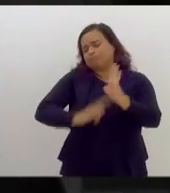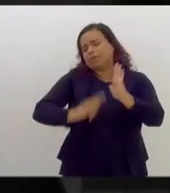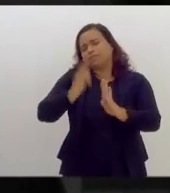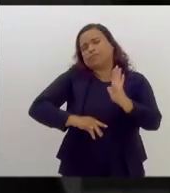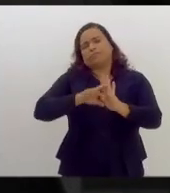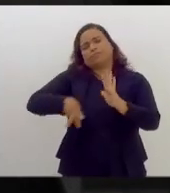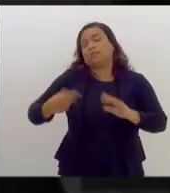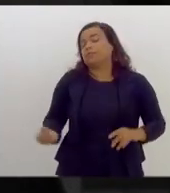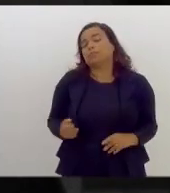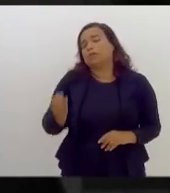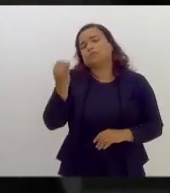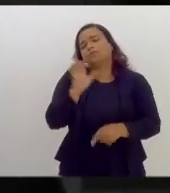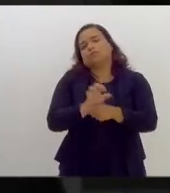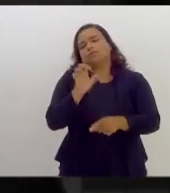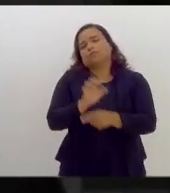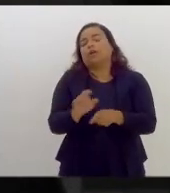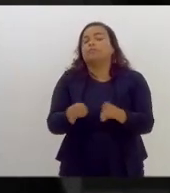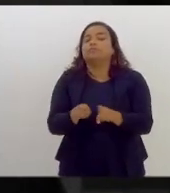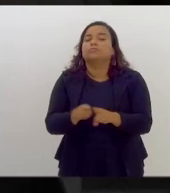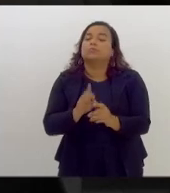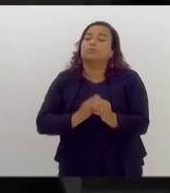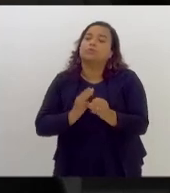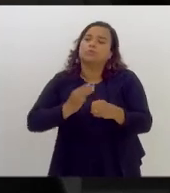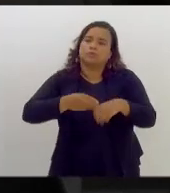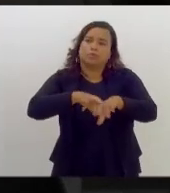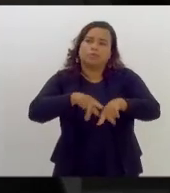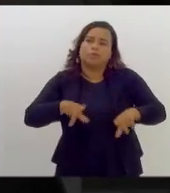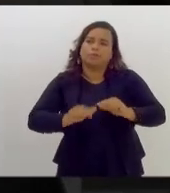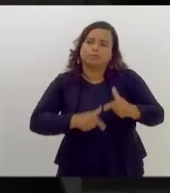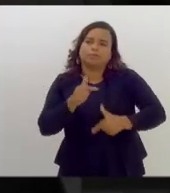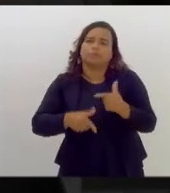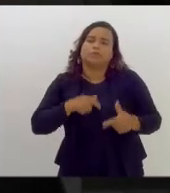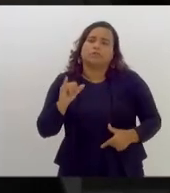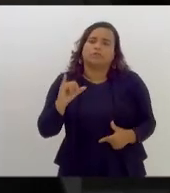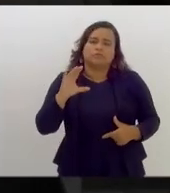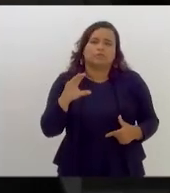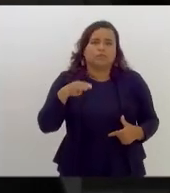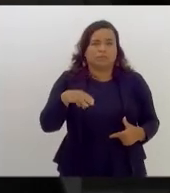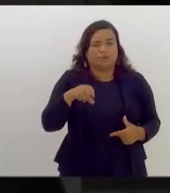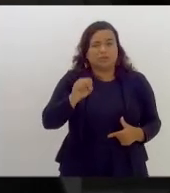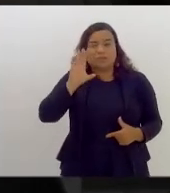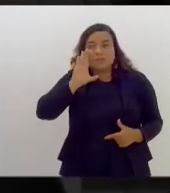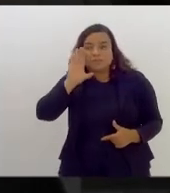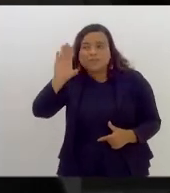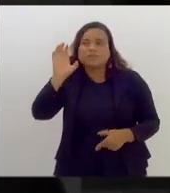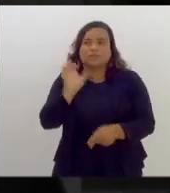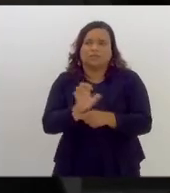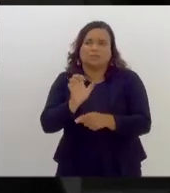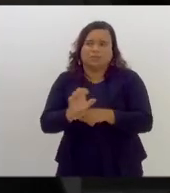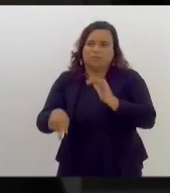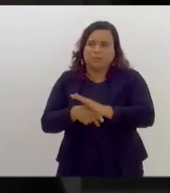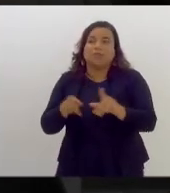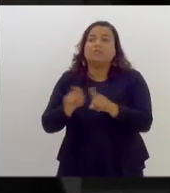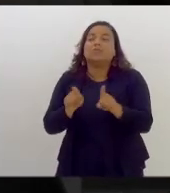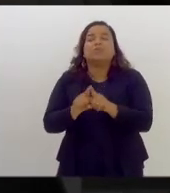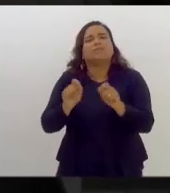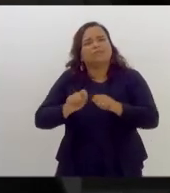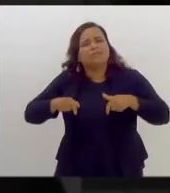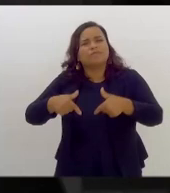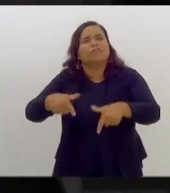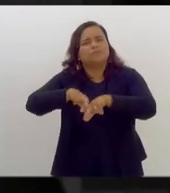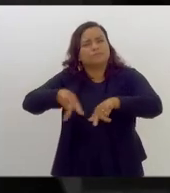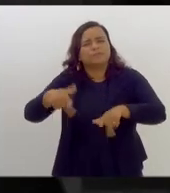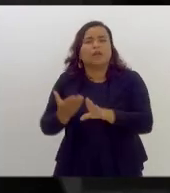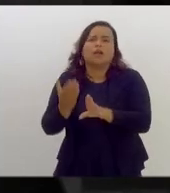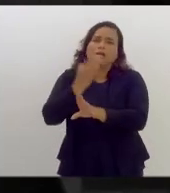importantes dos estados e dos municípios em função do ICMS, que é o principal tributo estadual, fez populismo com